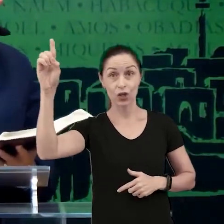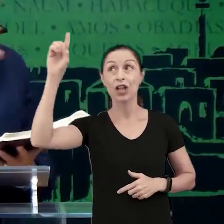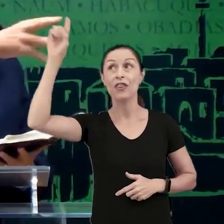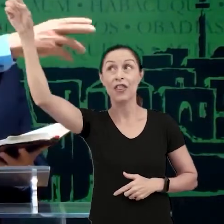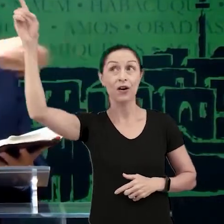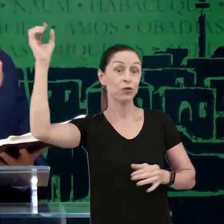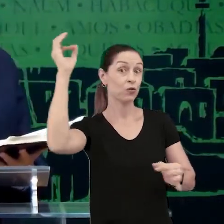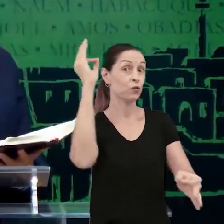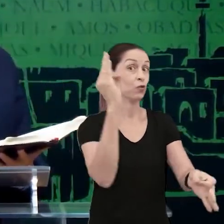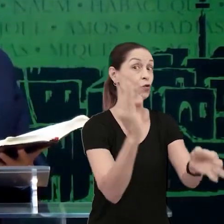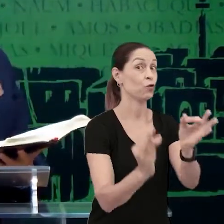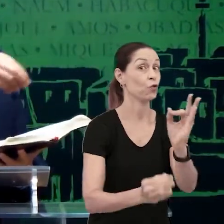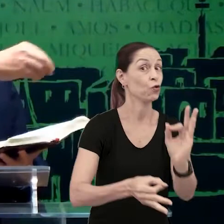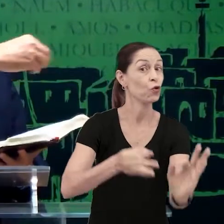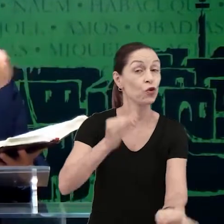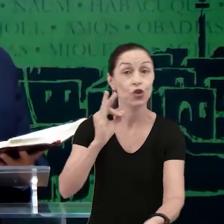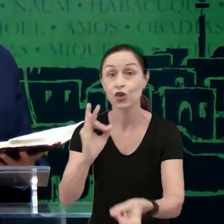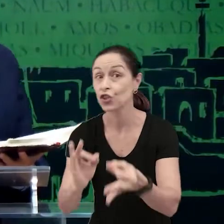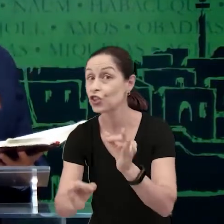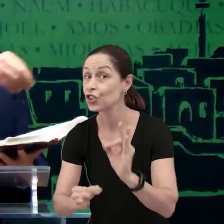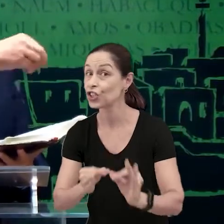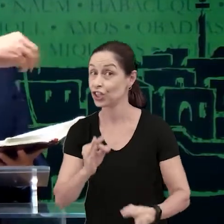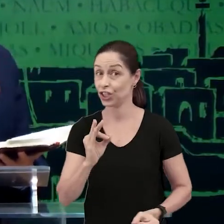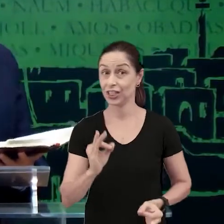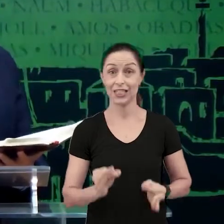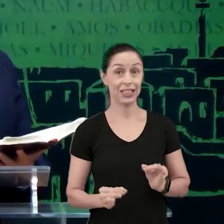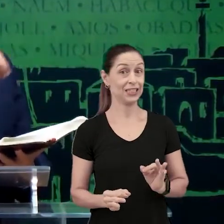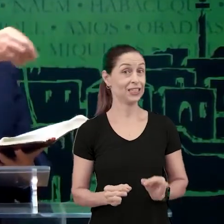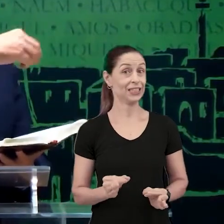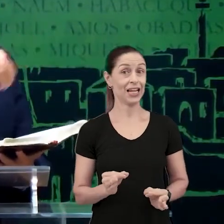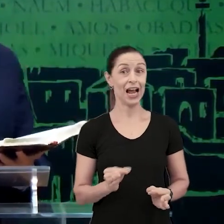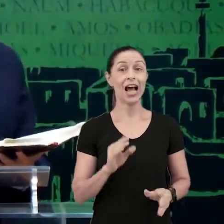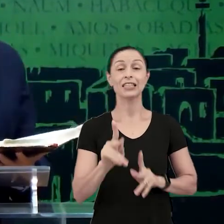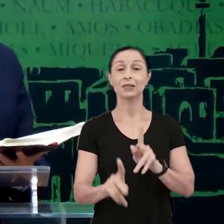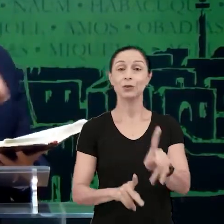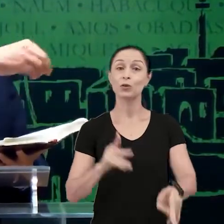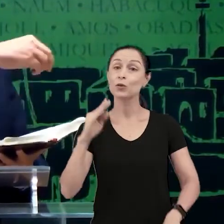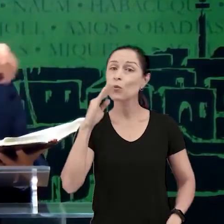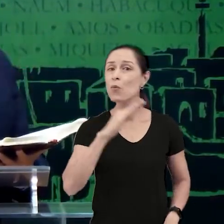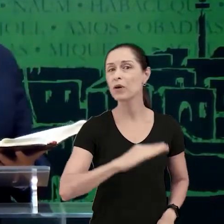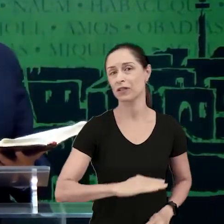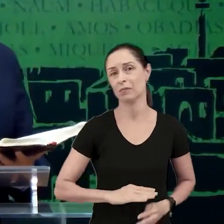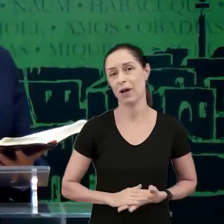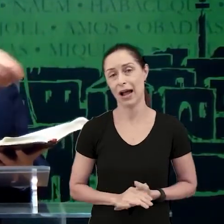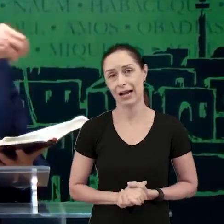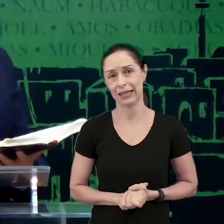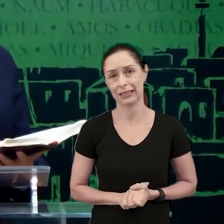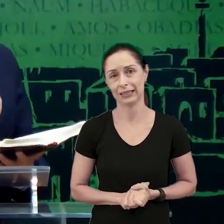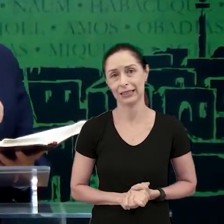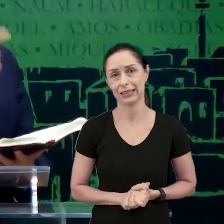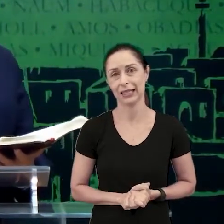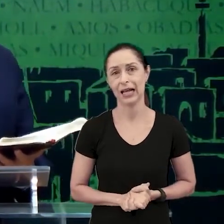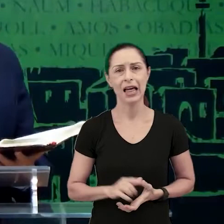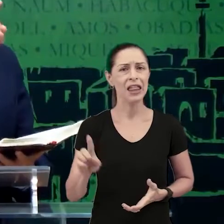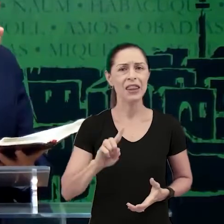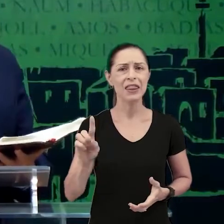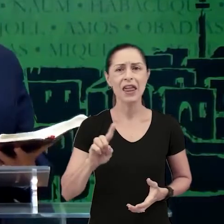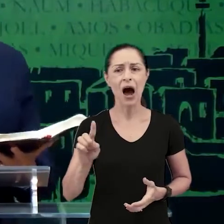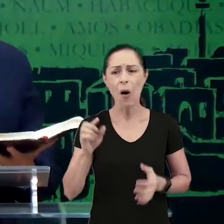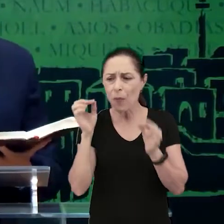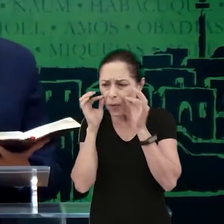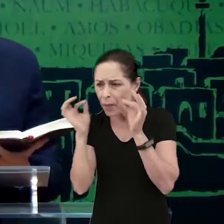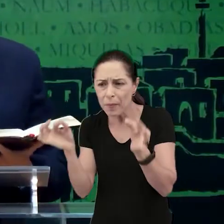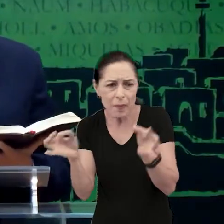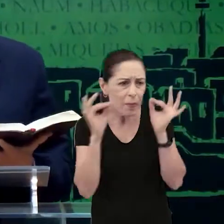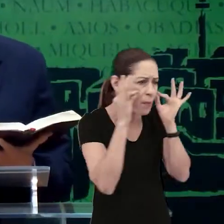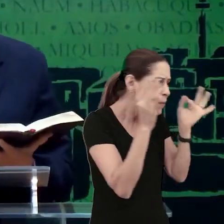Então, em vez de você ficar se sentindo achatado, diminuído, esmagado por essas zombarias do mundo, entenda uma